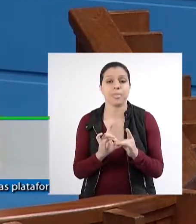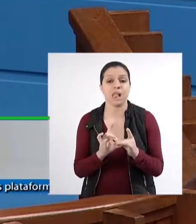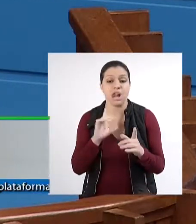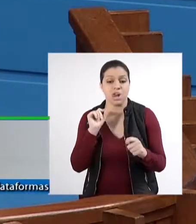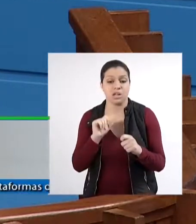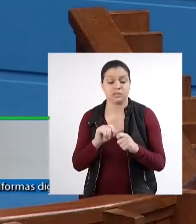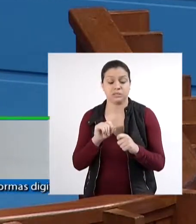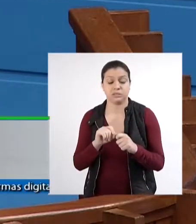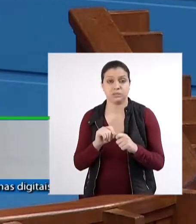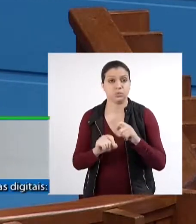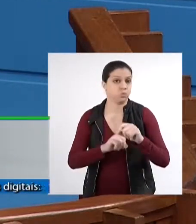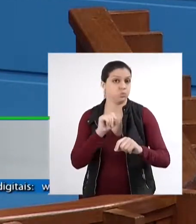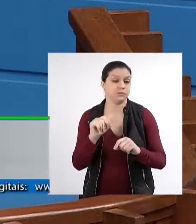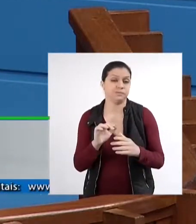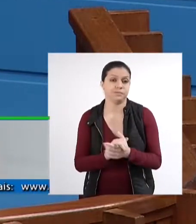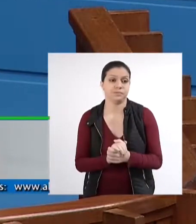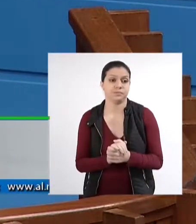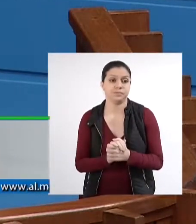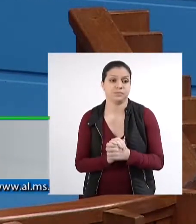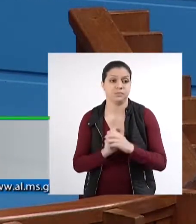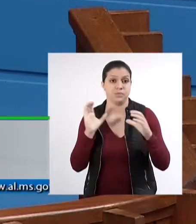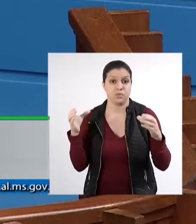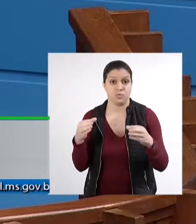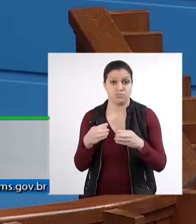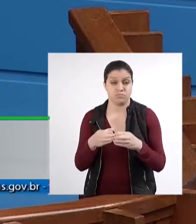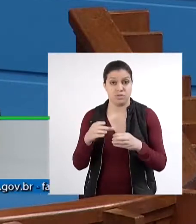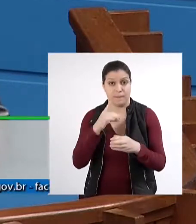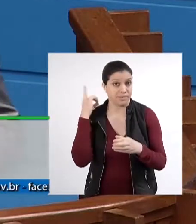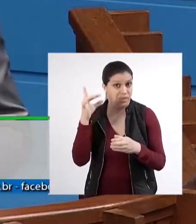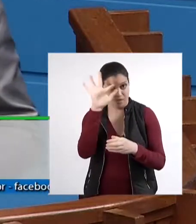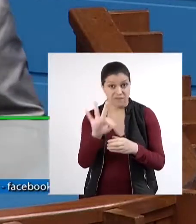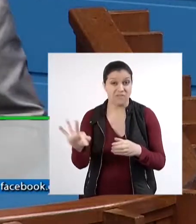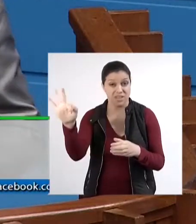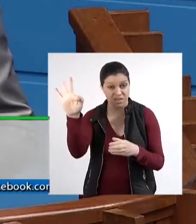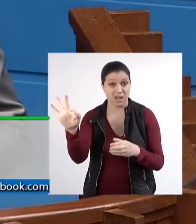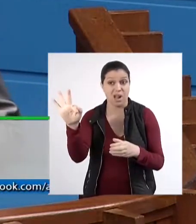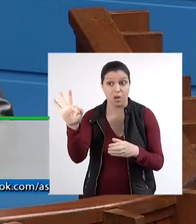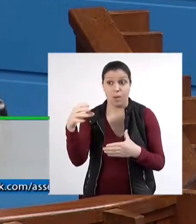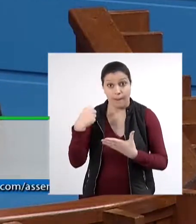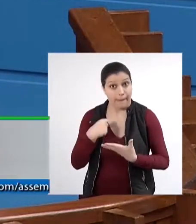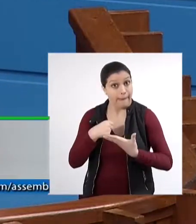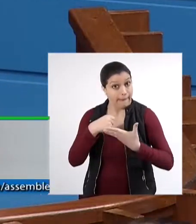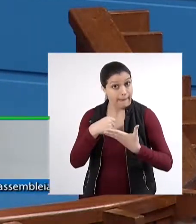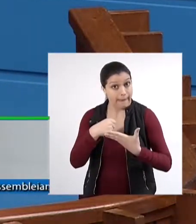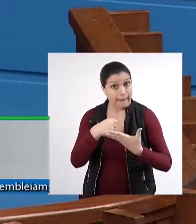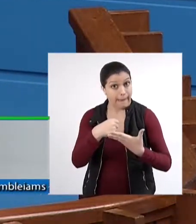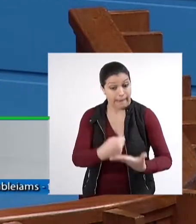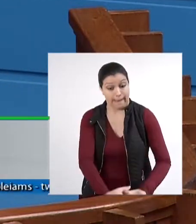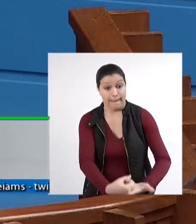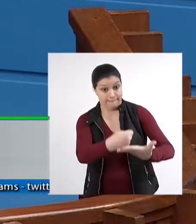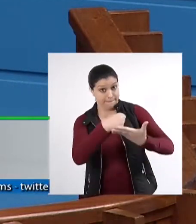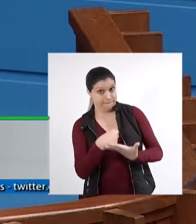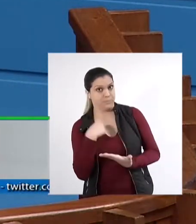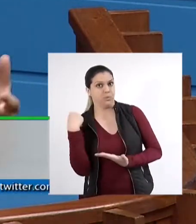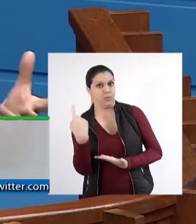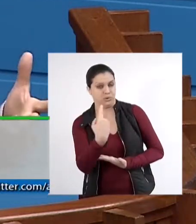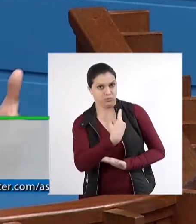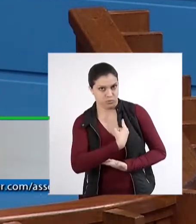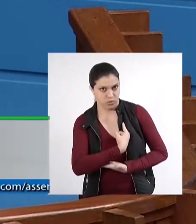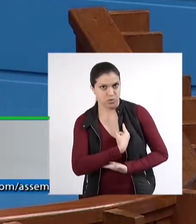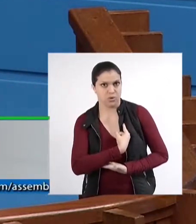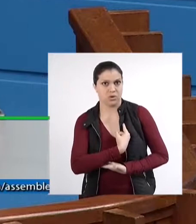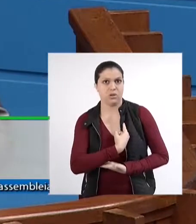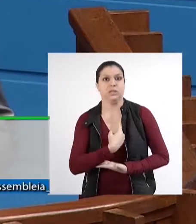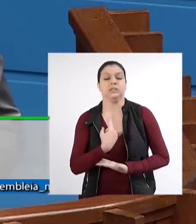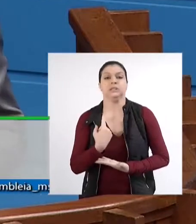fazer com que a bancada federal abrace essa ideia de nos disponibilizar uma emenda